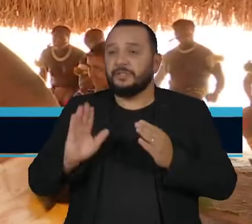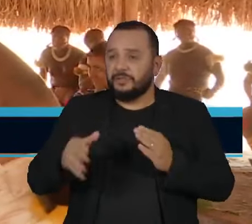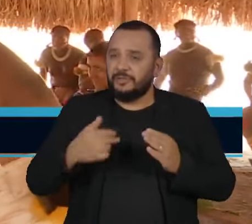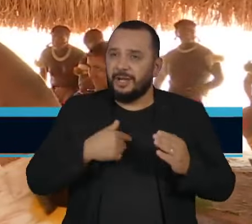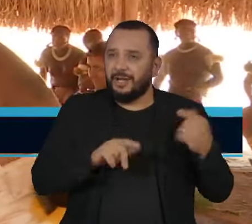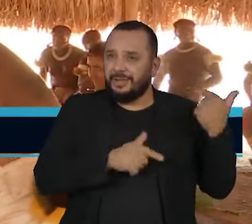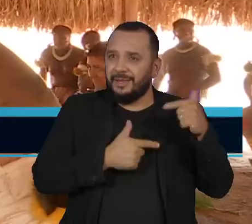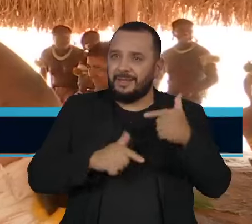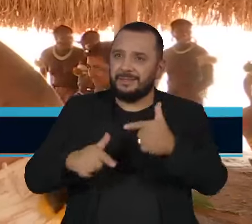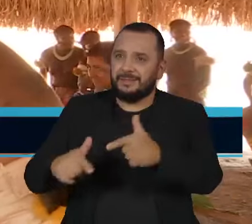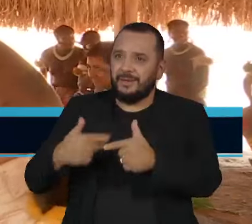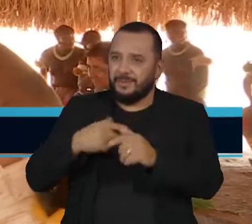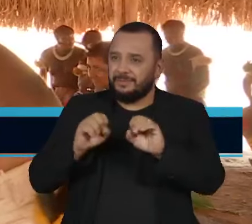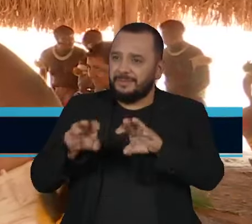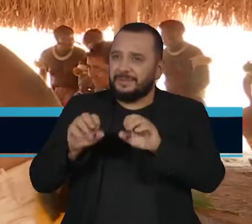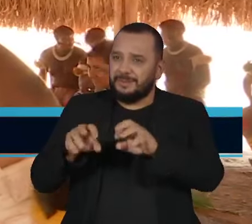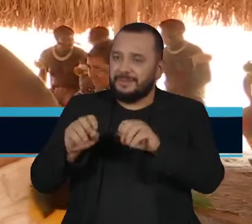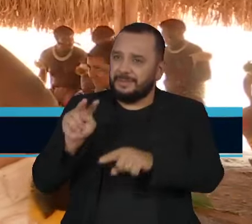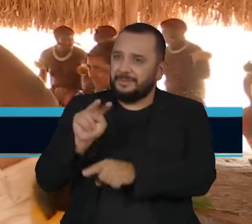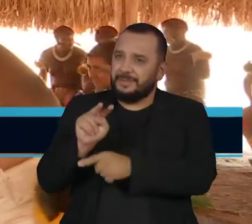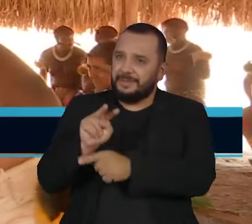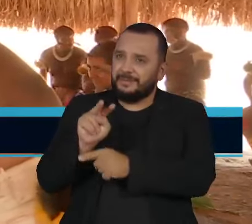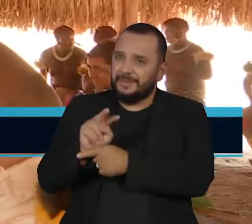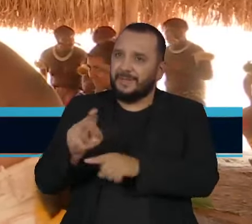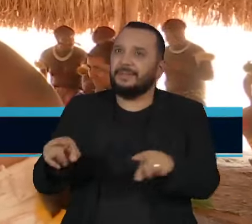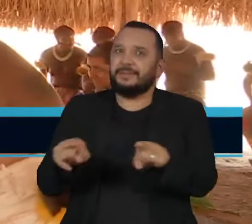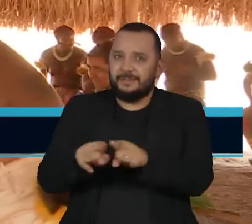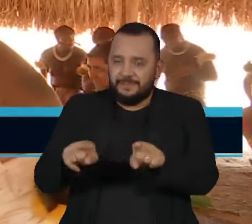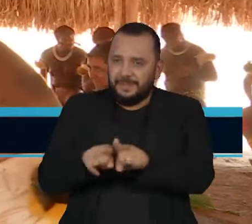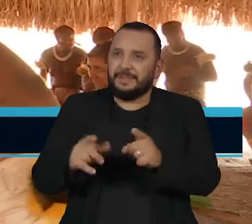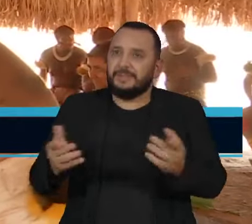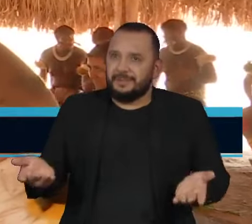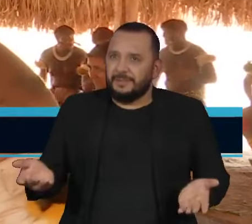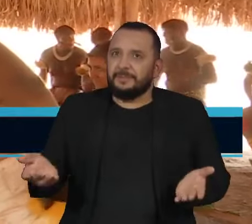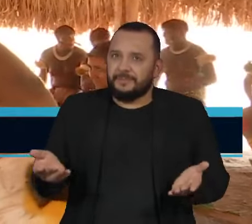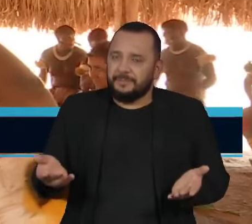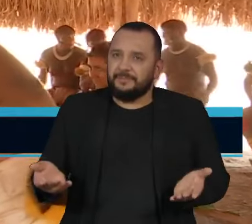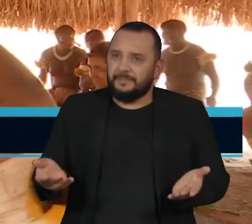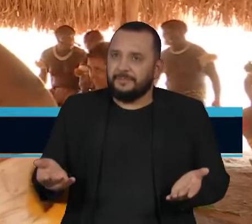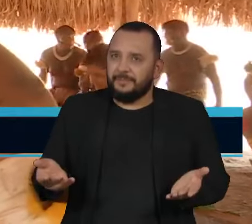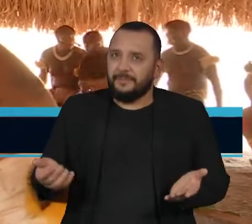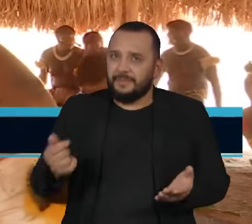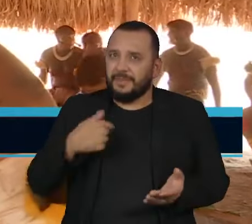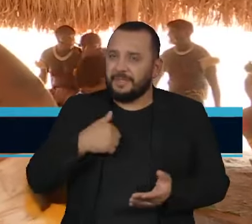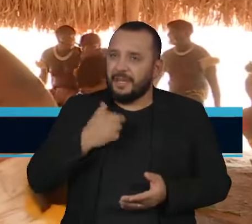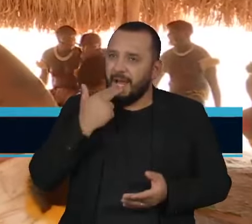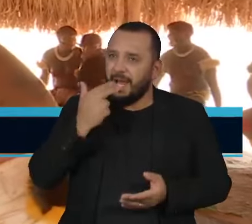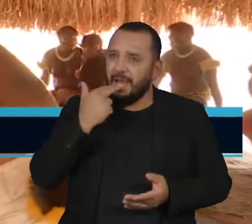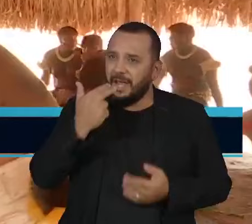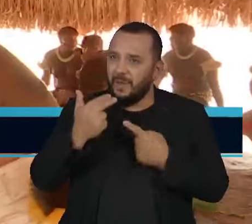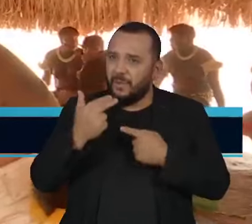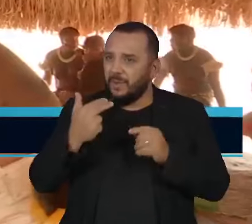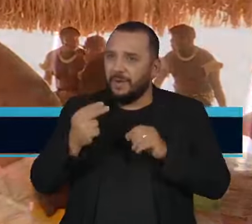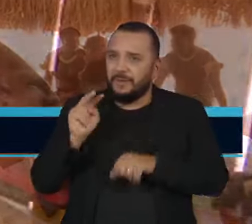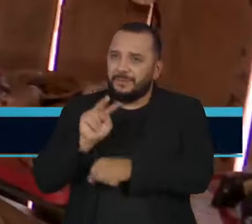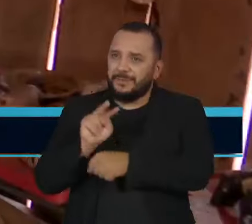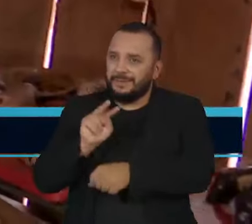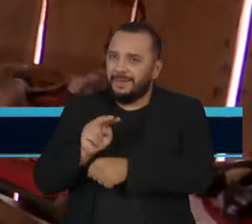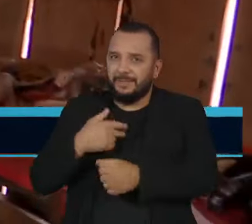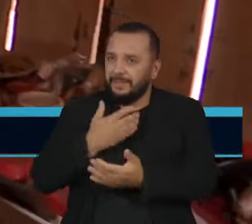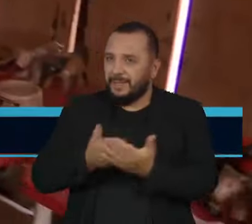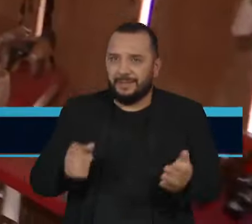e preservar também, né? E não perder língua. É isso que é mais importante,